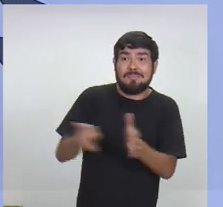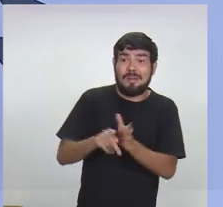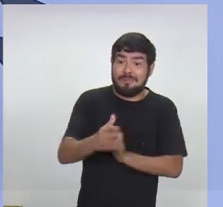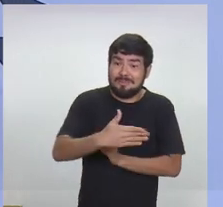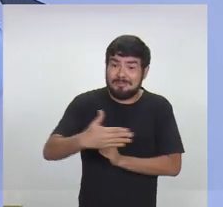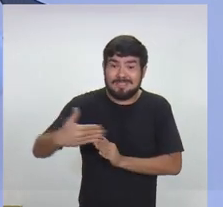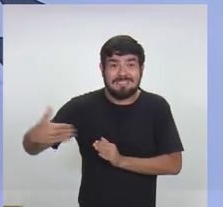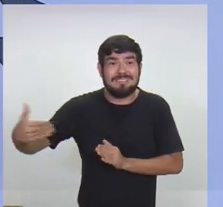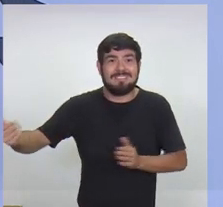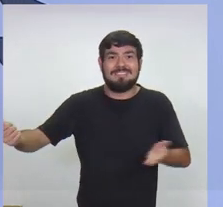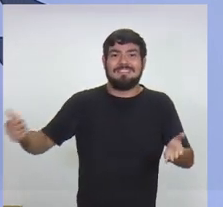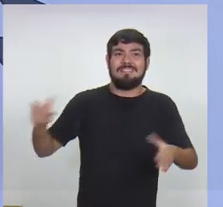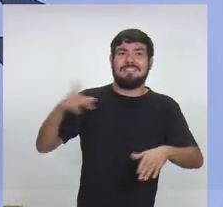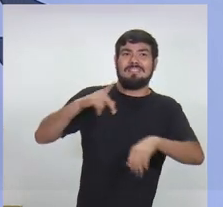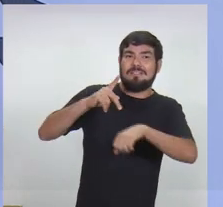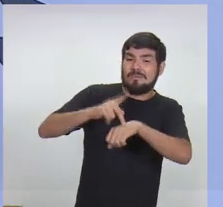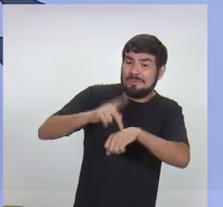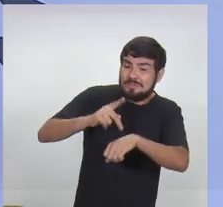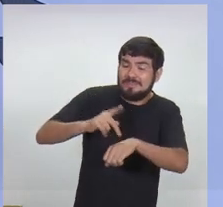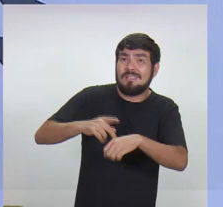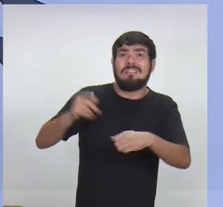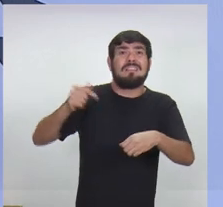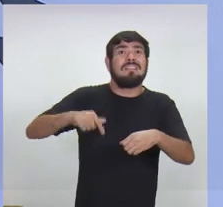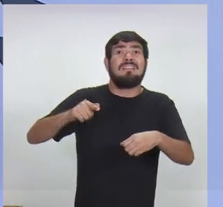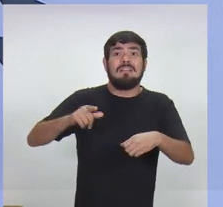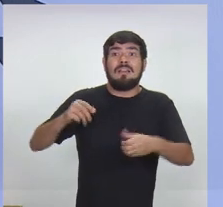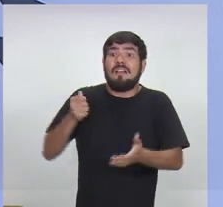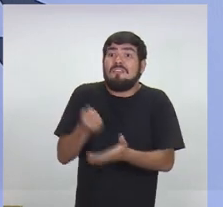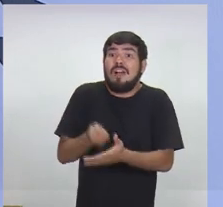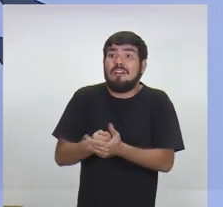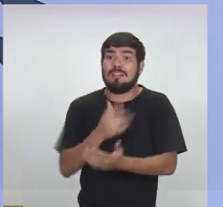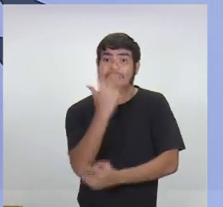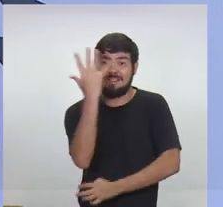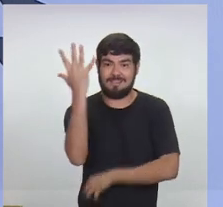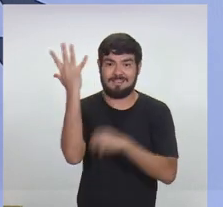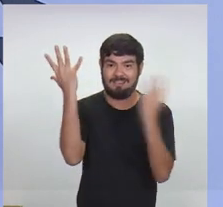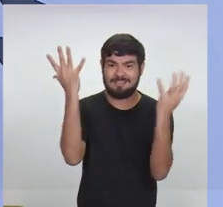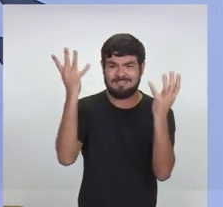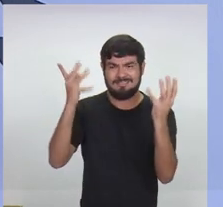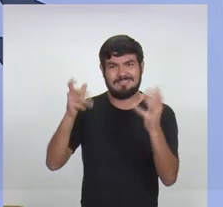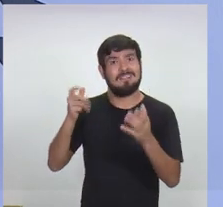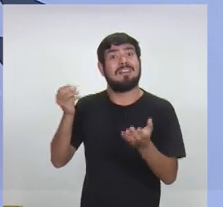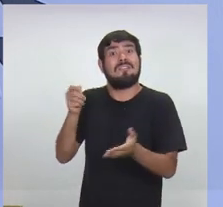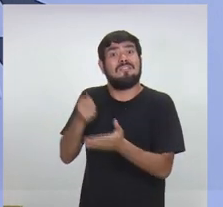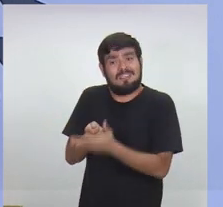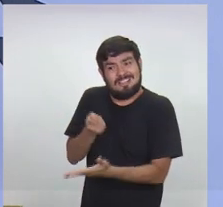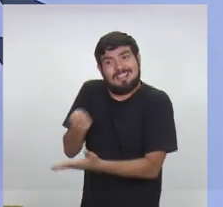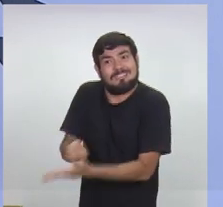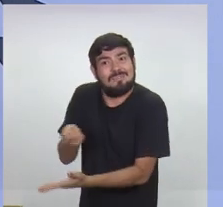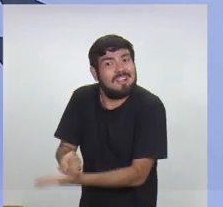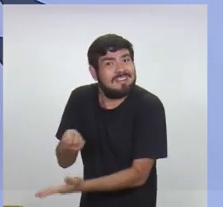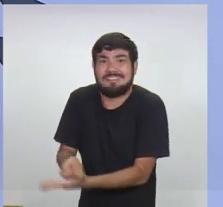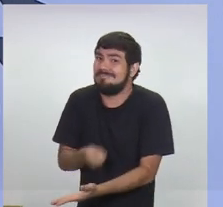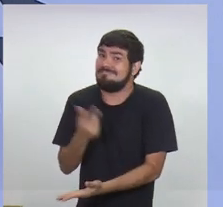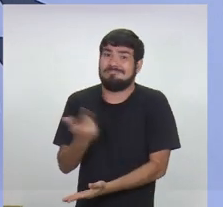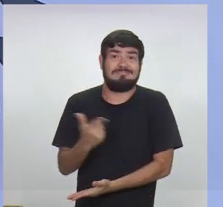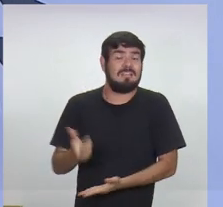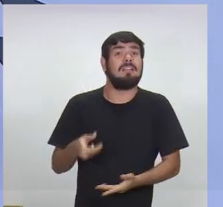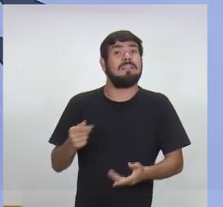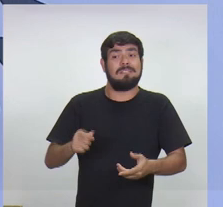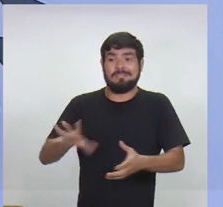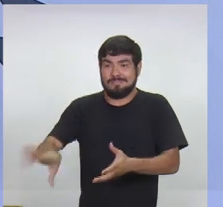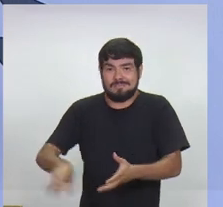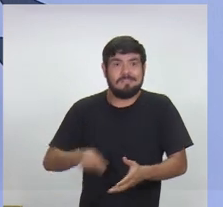turismo a nossa biodiversidade que precisa ser explorada essa forma a gente vai gerar emprego e renda e também a gente